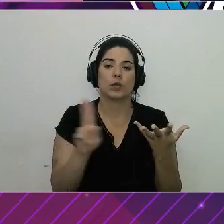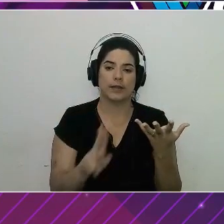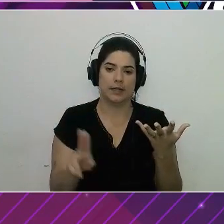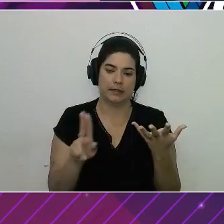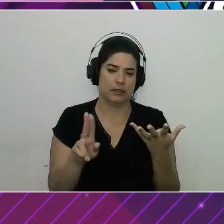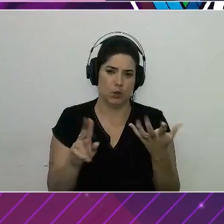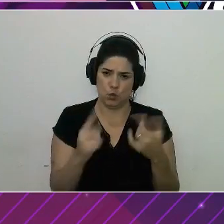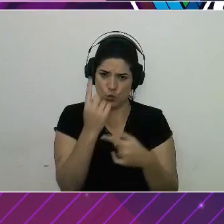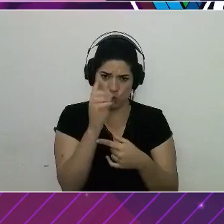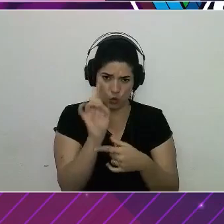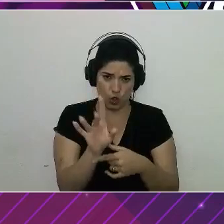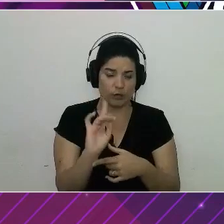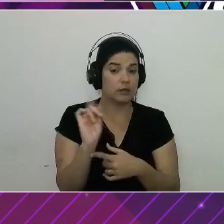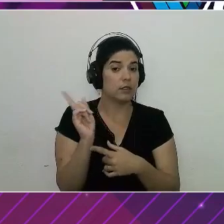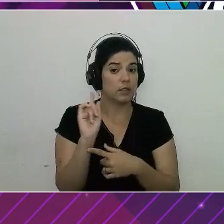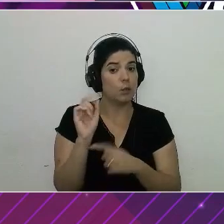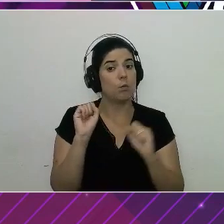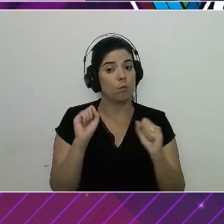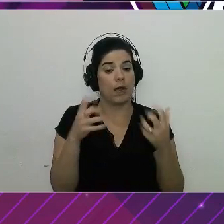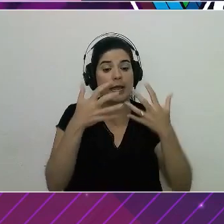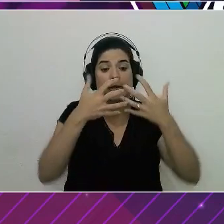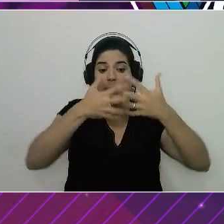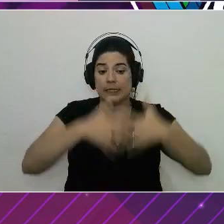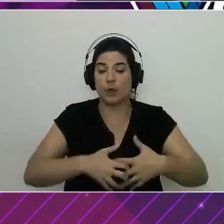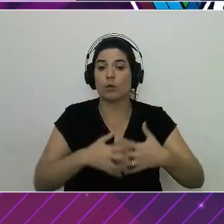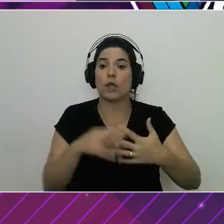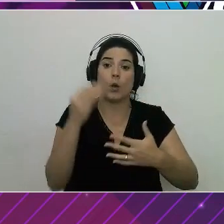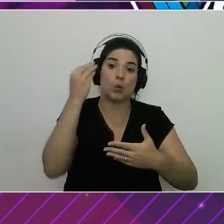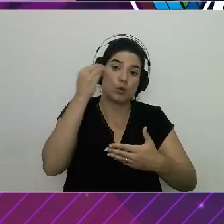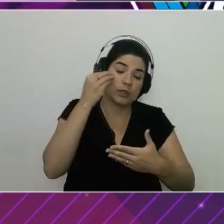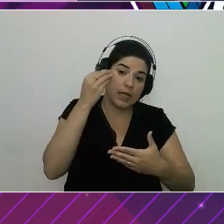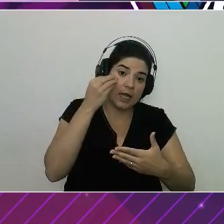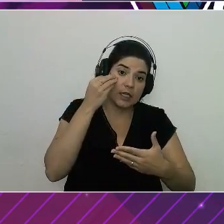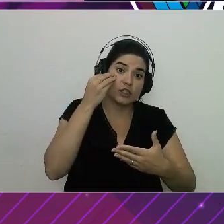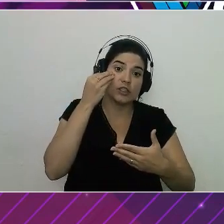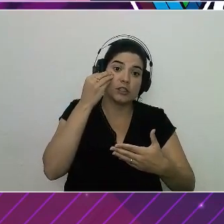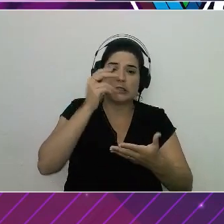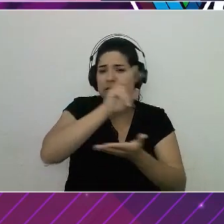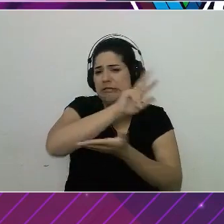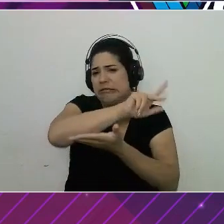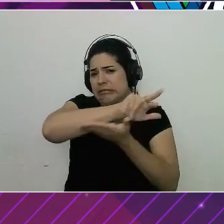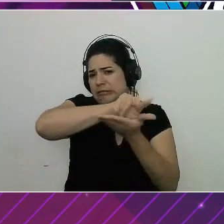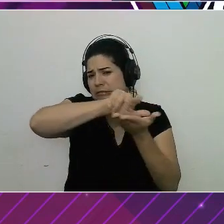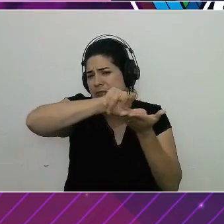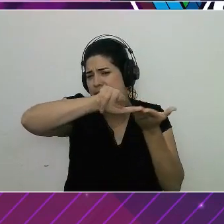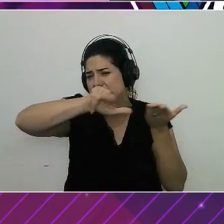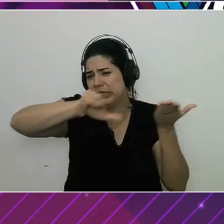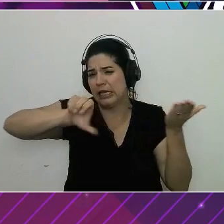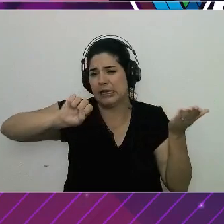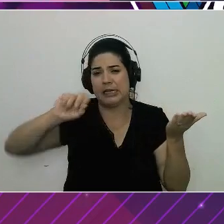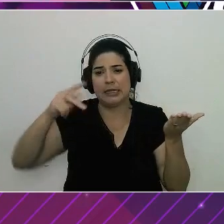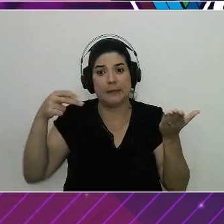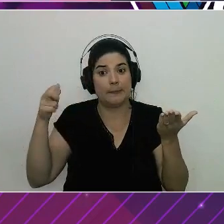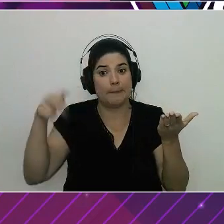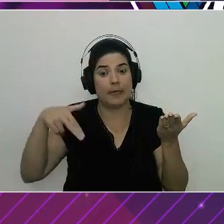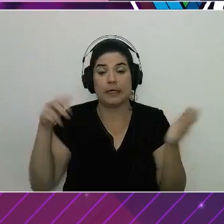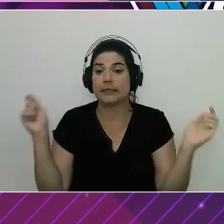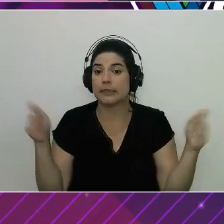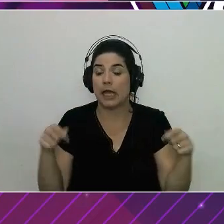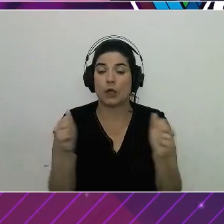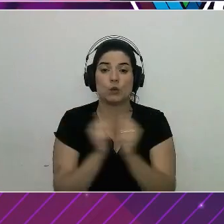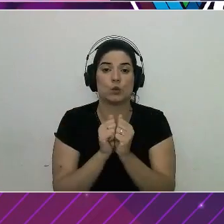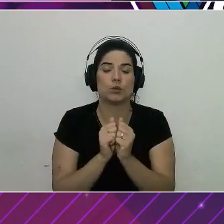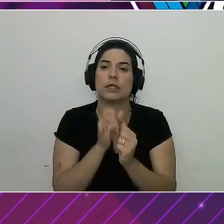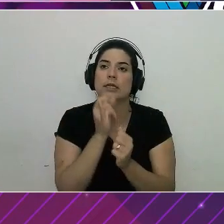você pode executar um teste com trocentos spams ao mesmo tempo, querendo, por exemplo, que todos os seus spams de banco de